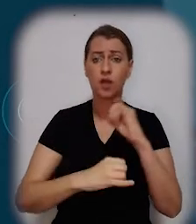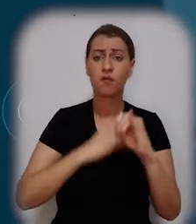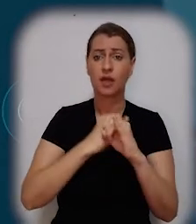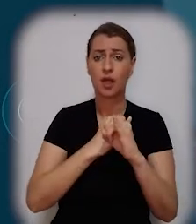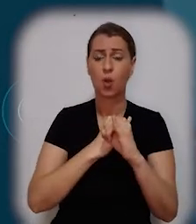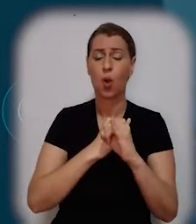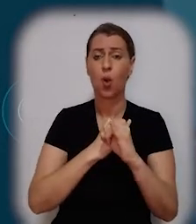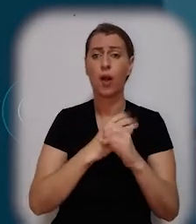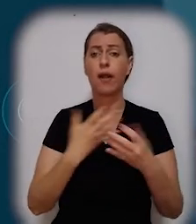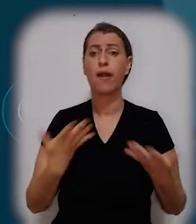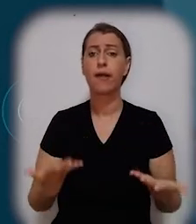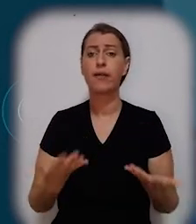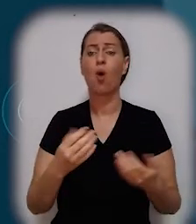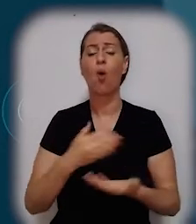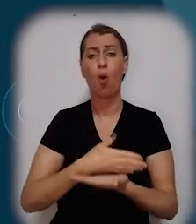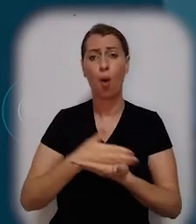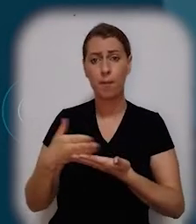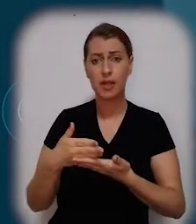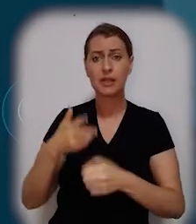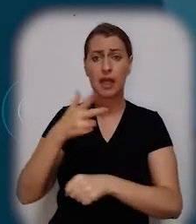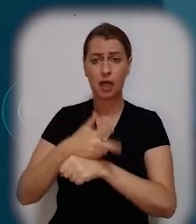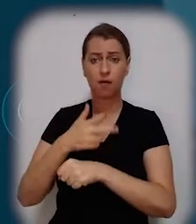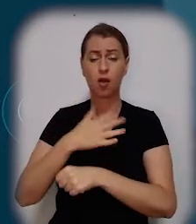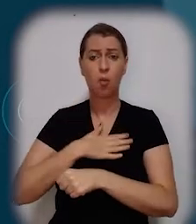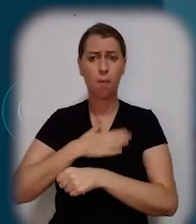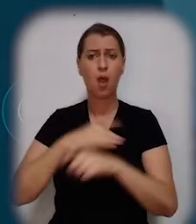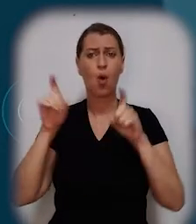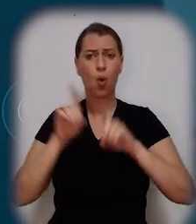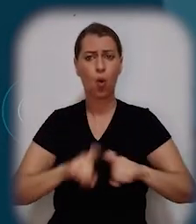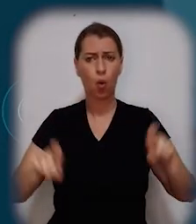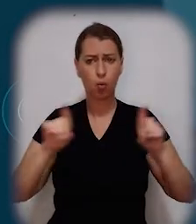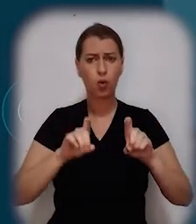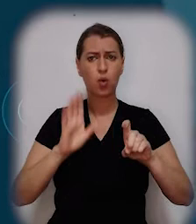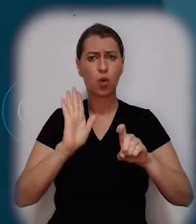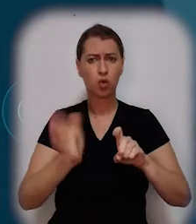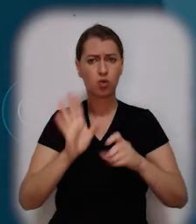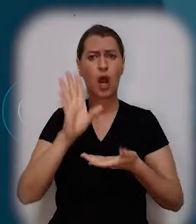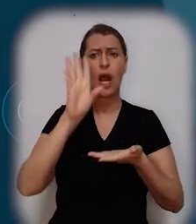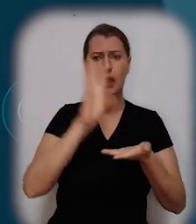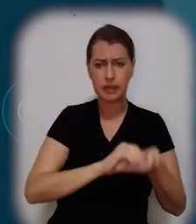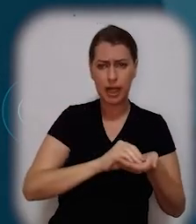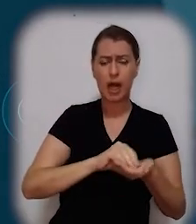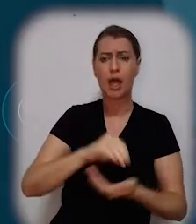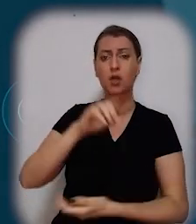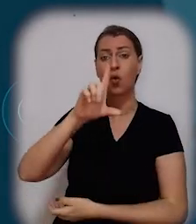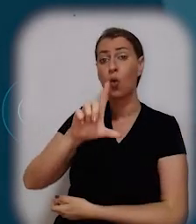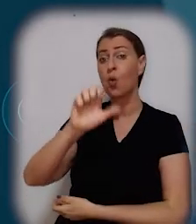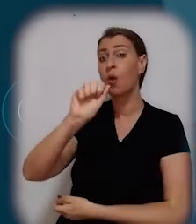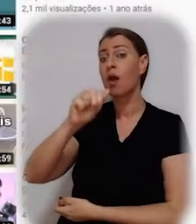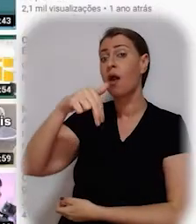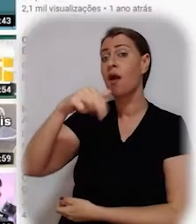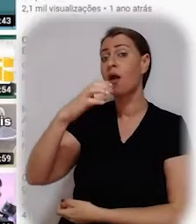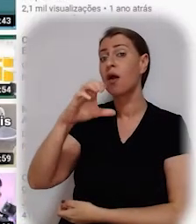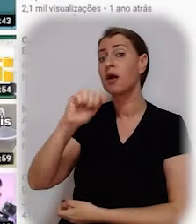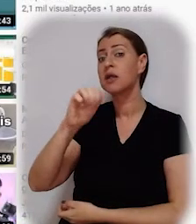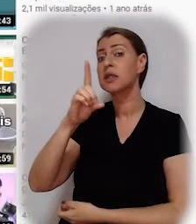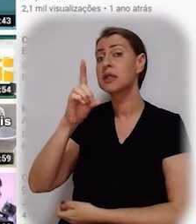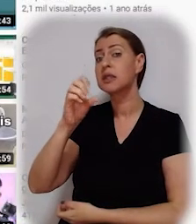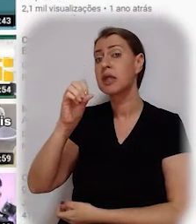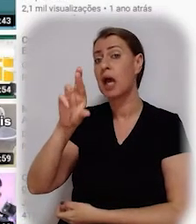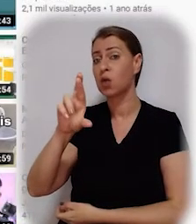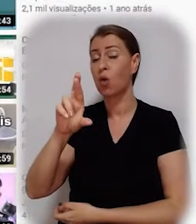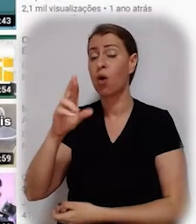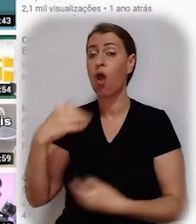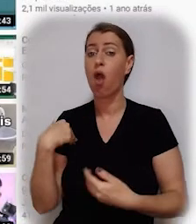vem o começar a gravar. Como no meu Note já está instalado o lançador, eu trouxe para dividir com